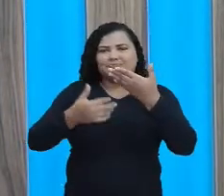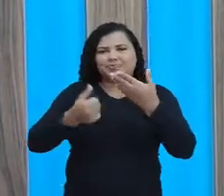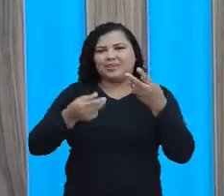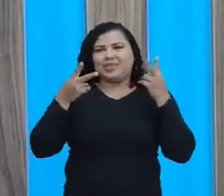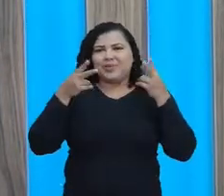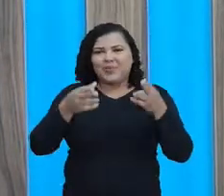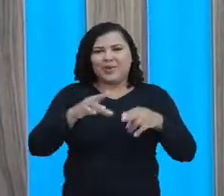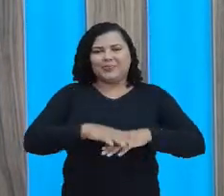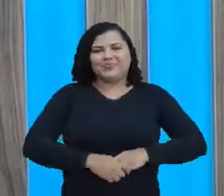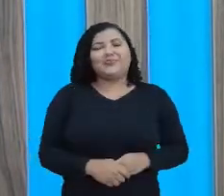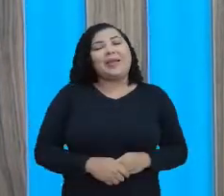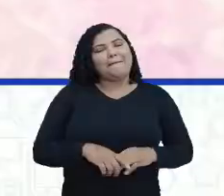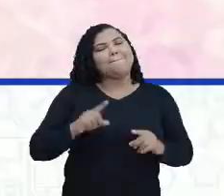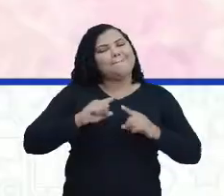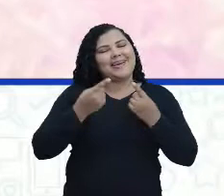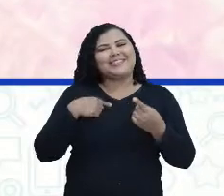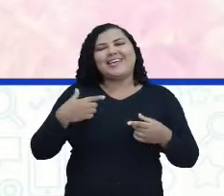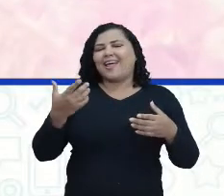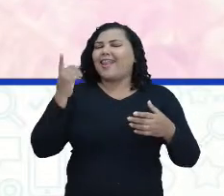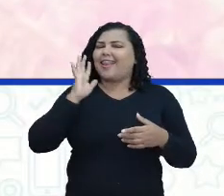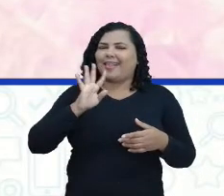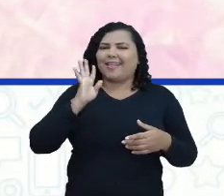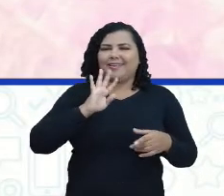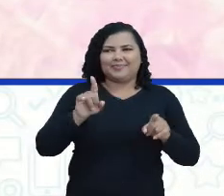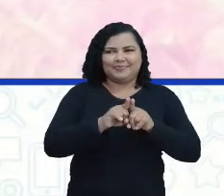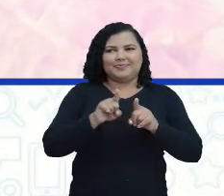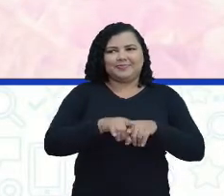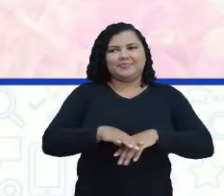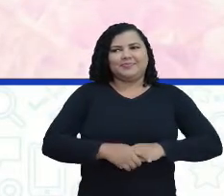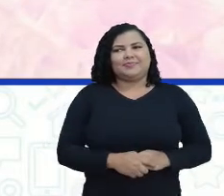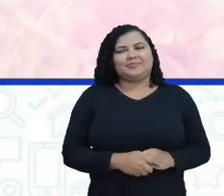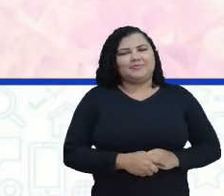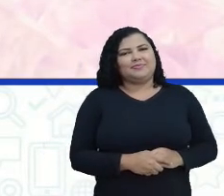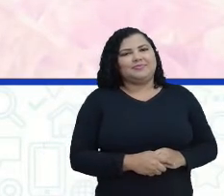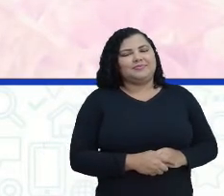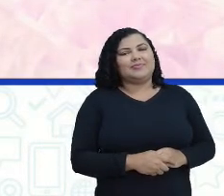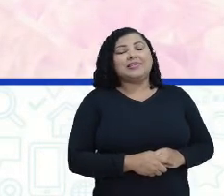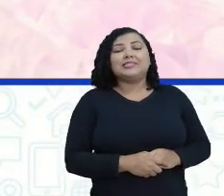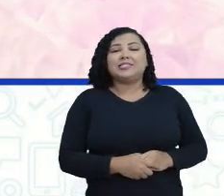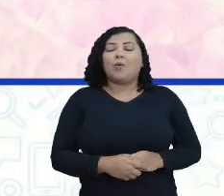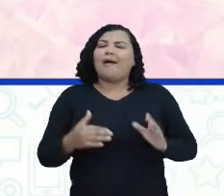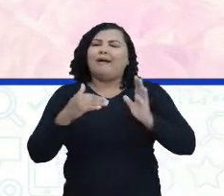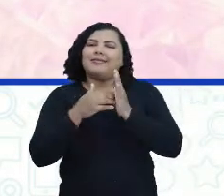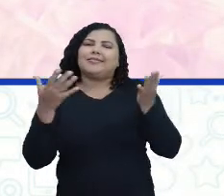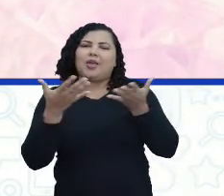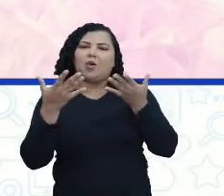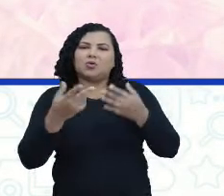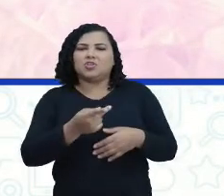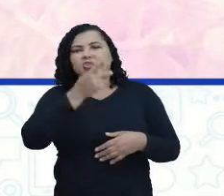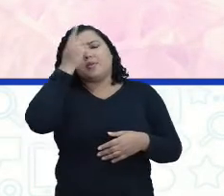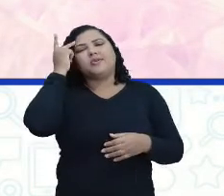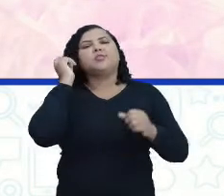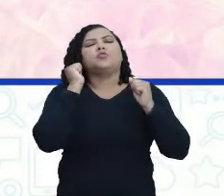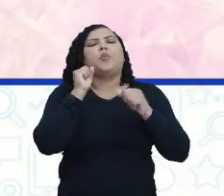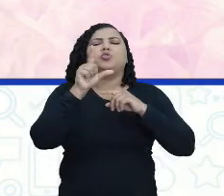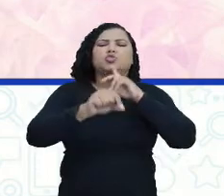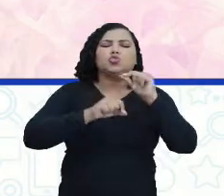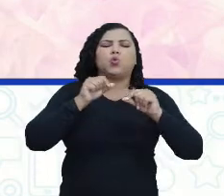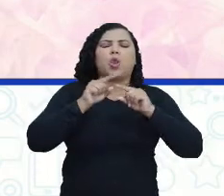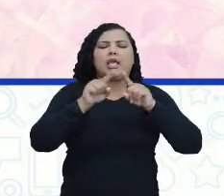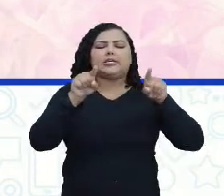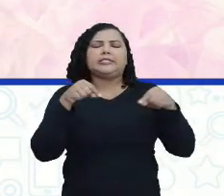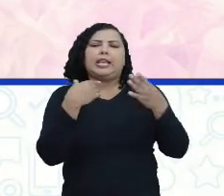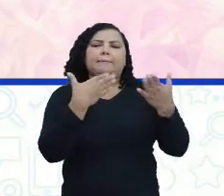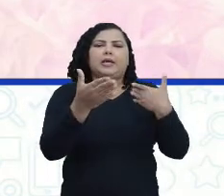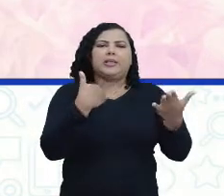Mas eu juro que era divertido. Até os dias de hoje, internautas podem selecionar a sala de acordo com o tema. Então,